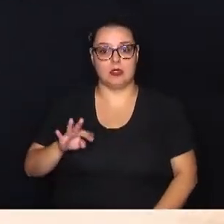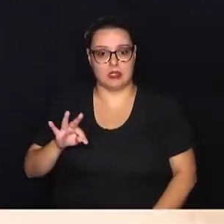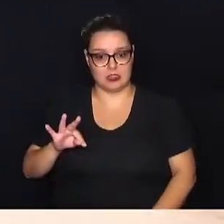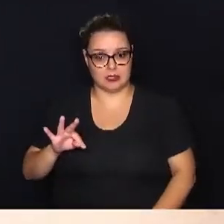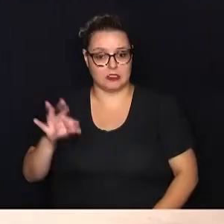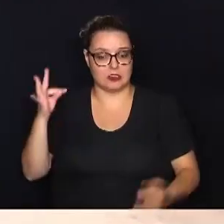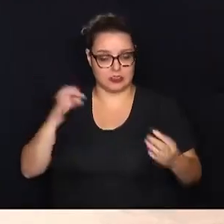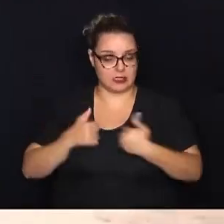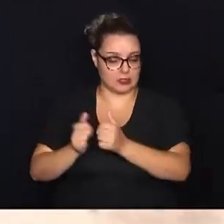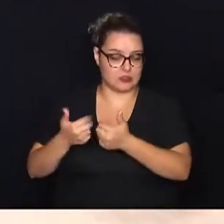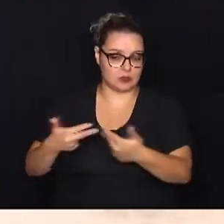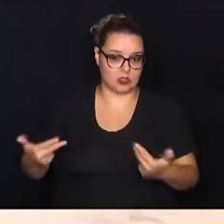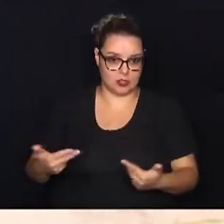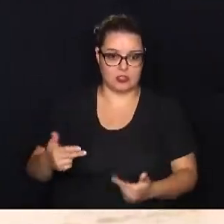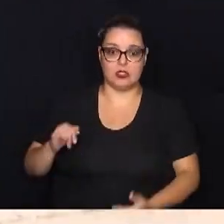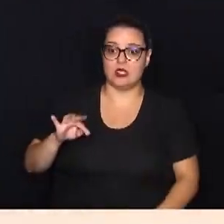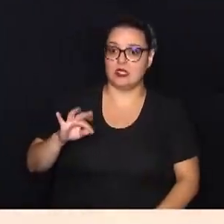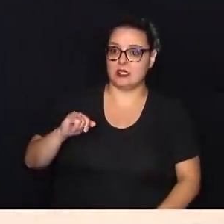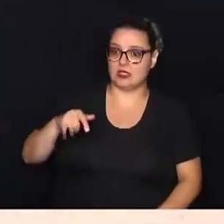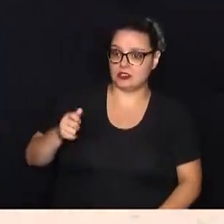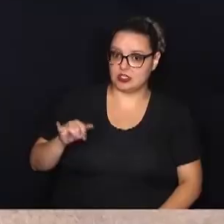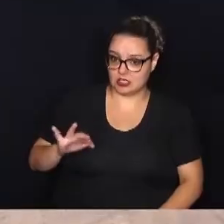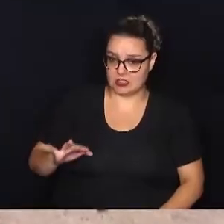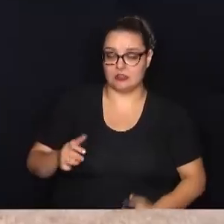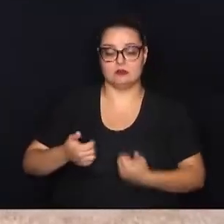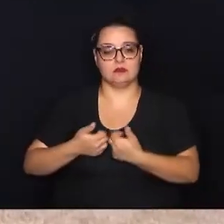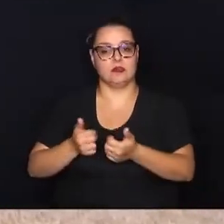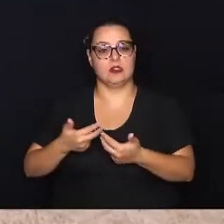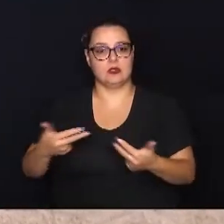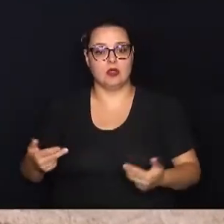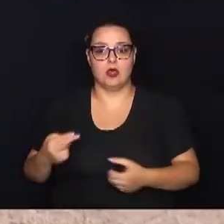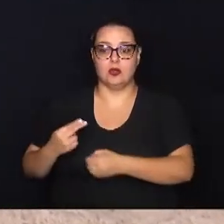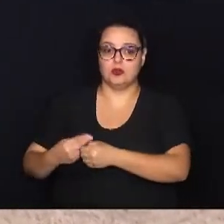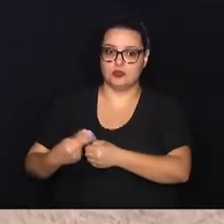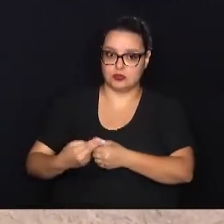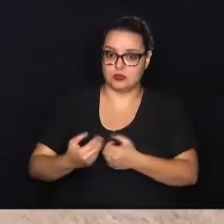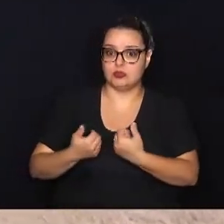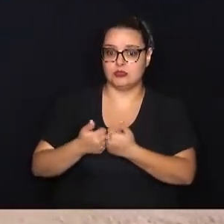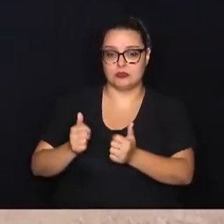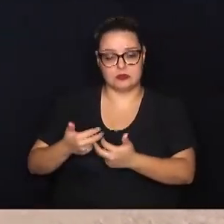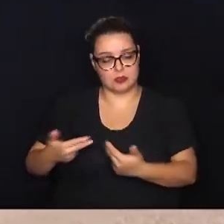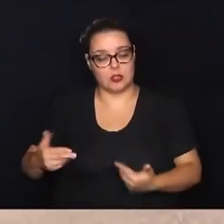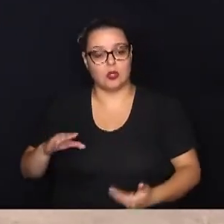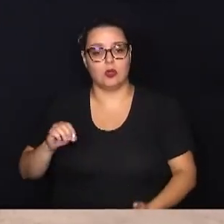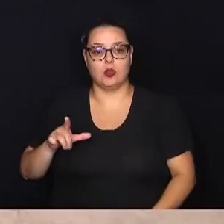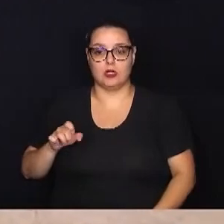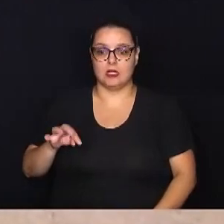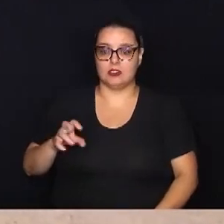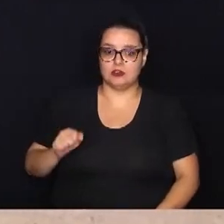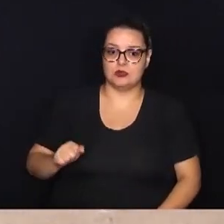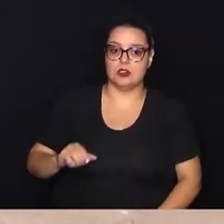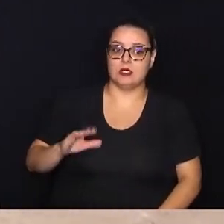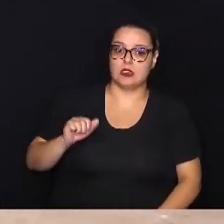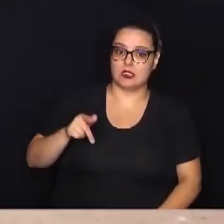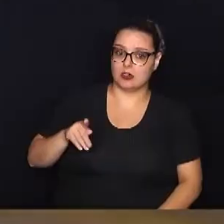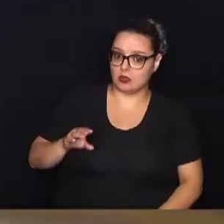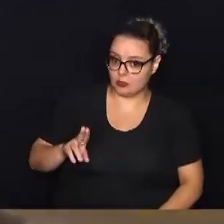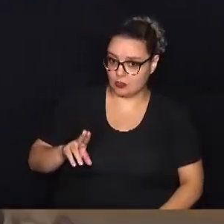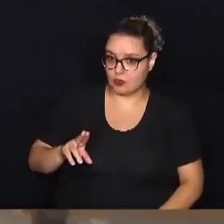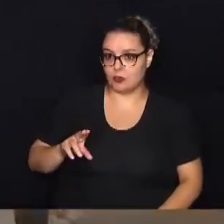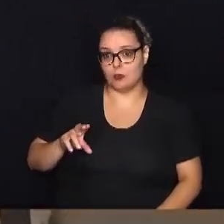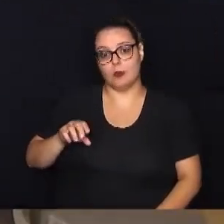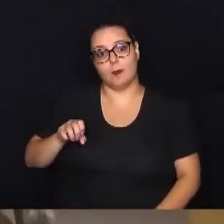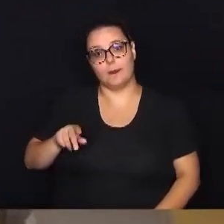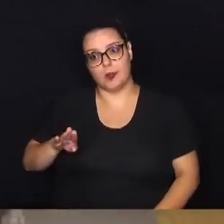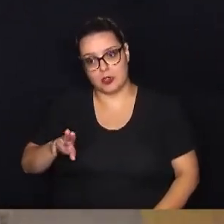Turismo, Itajaí Transportes Coletivos, Unicamp Transporte Coletivo, Expresso Campibus e Coletivos